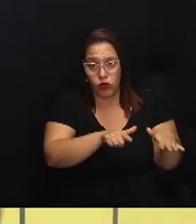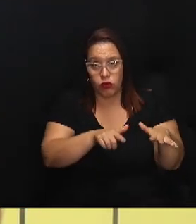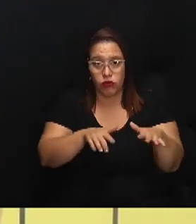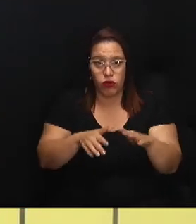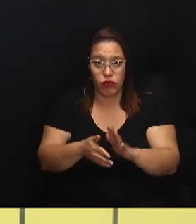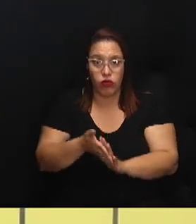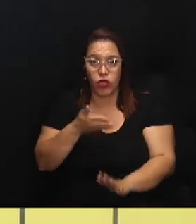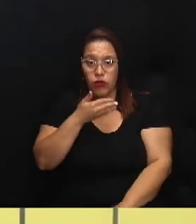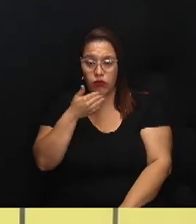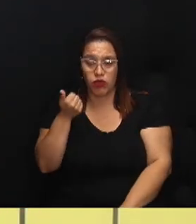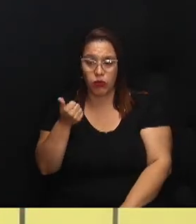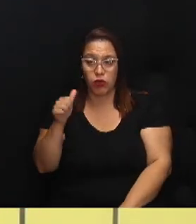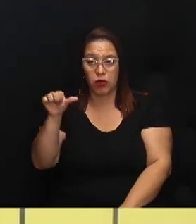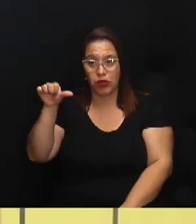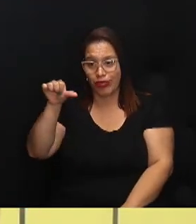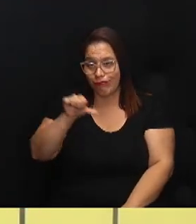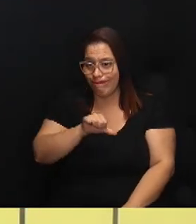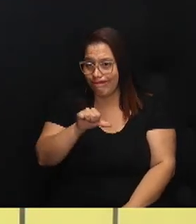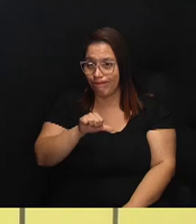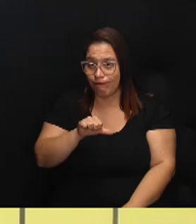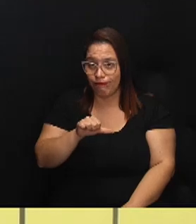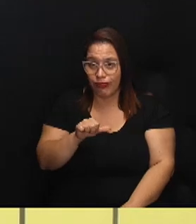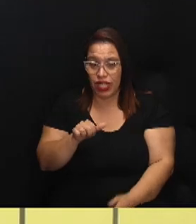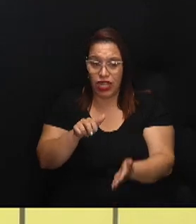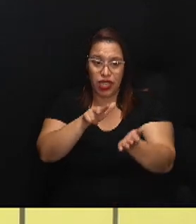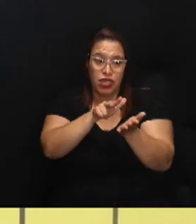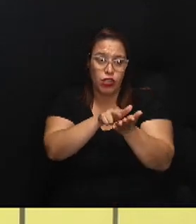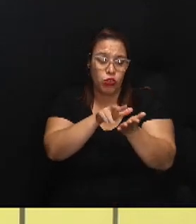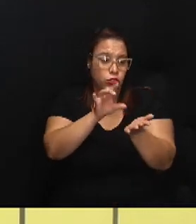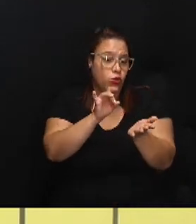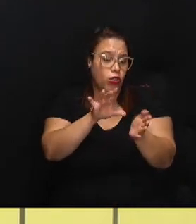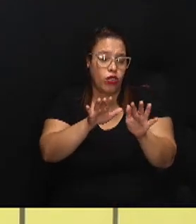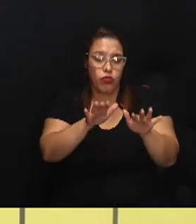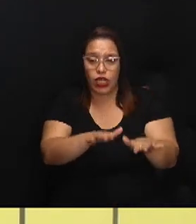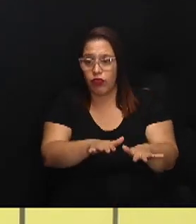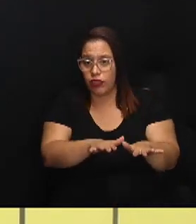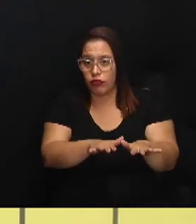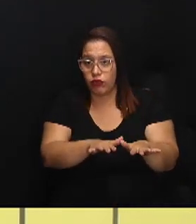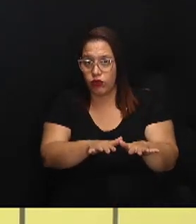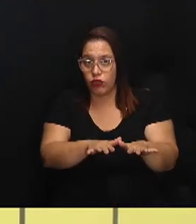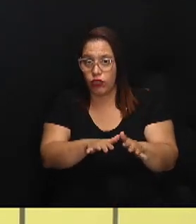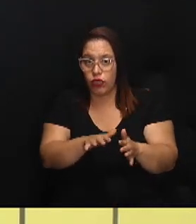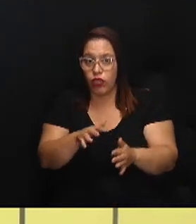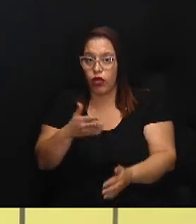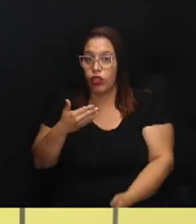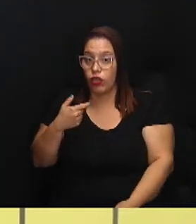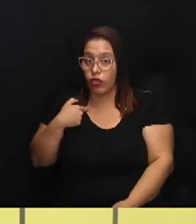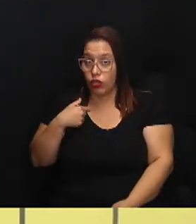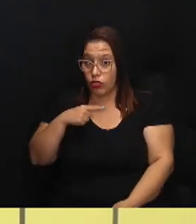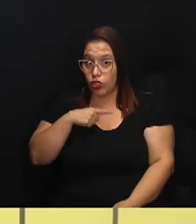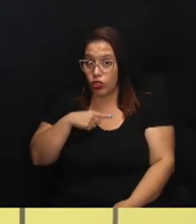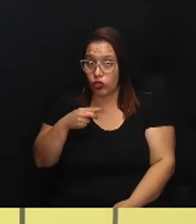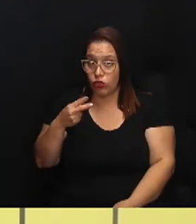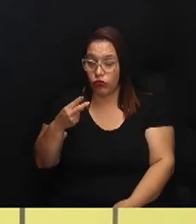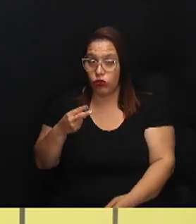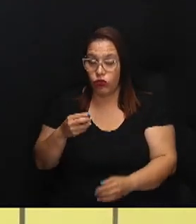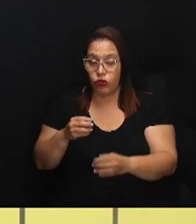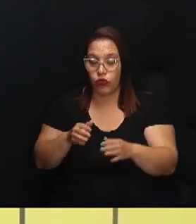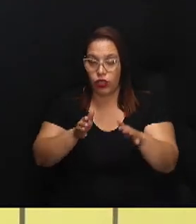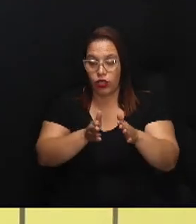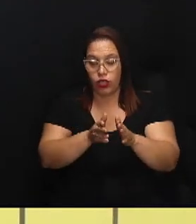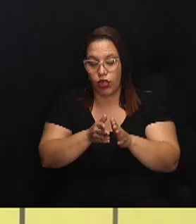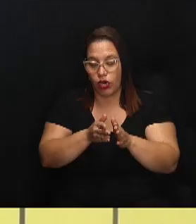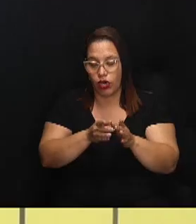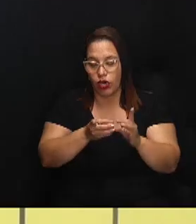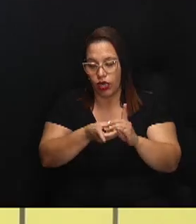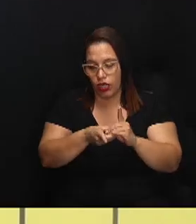não melhorava, ele não piorava, né, e aquilo era o melhor que eu tinha. E né, você porque ele estava tava internada vivo. ou já tinha tido alta? Eu tive alta 2 dias depois. E ele